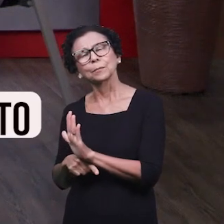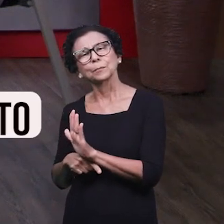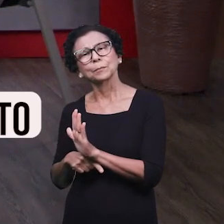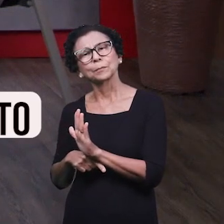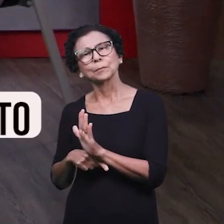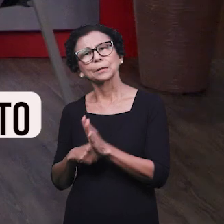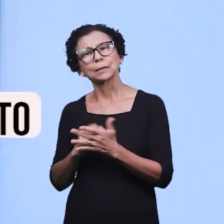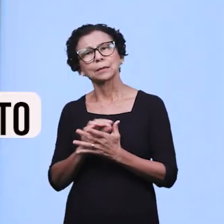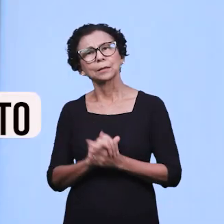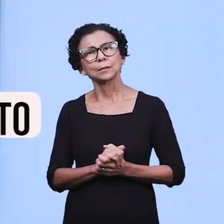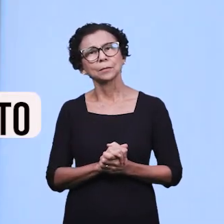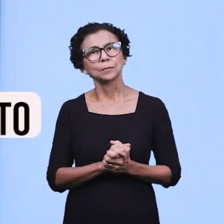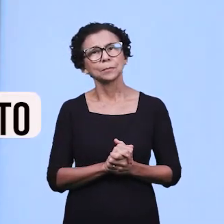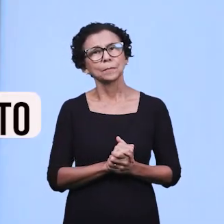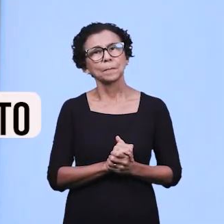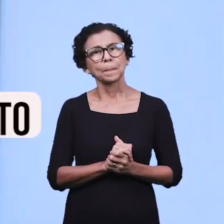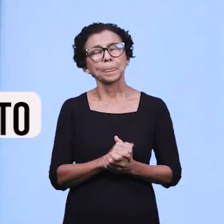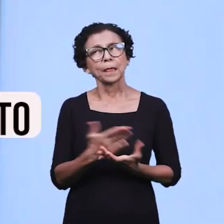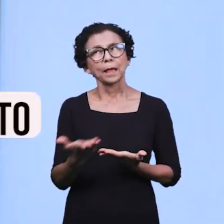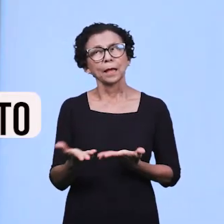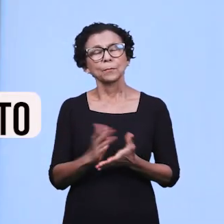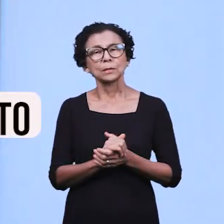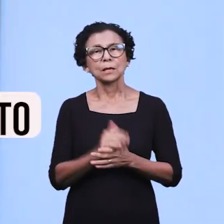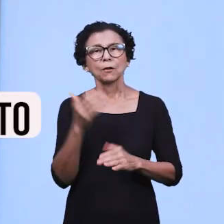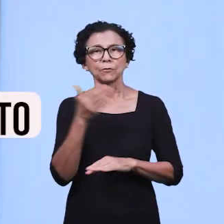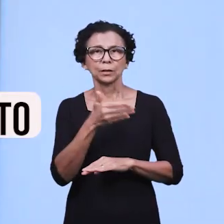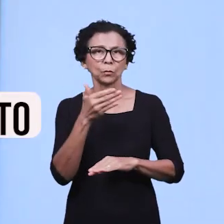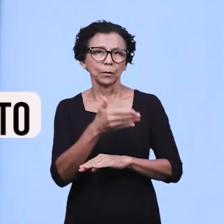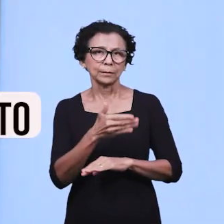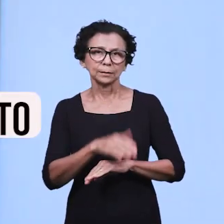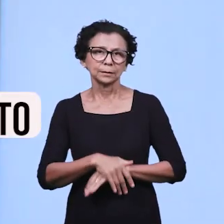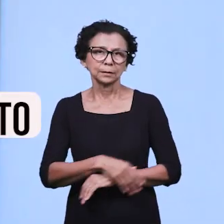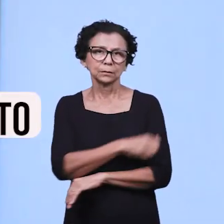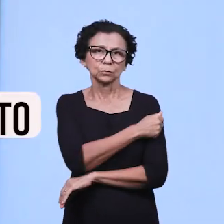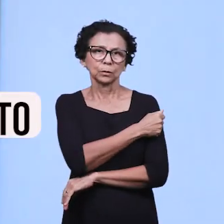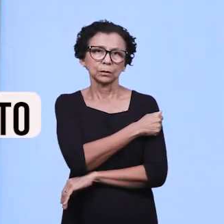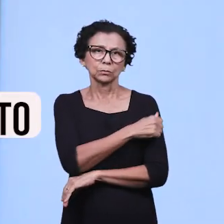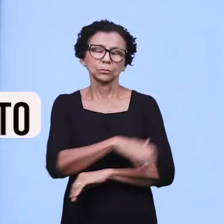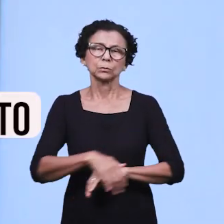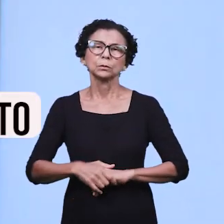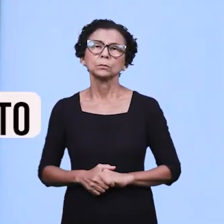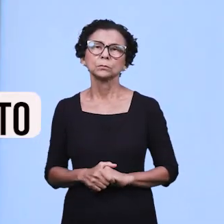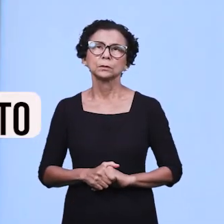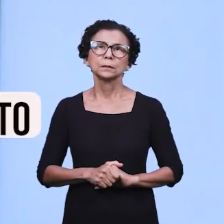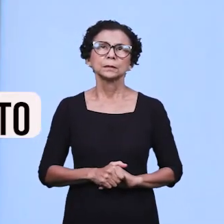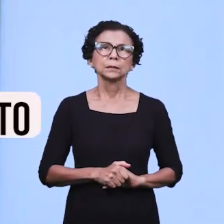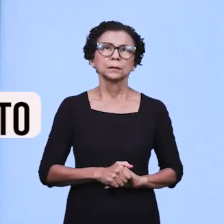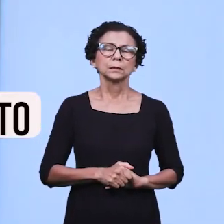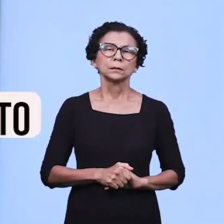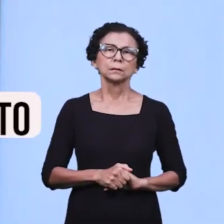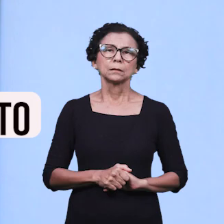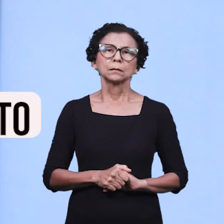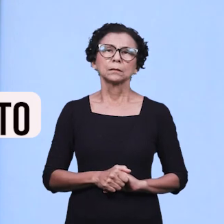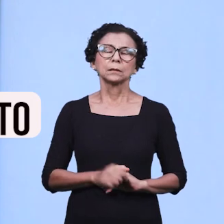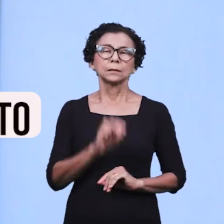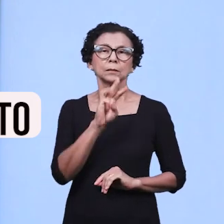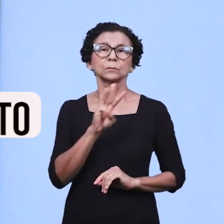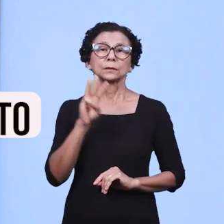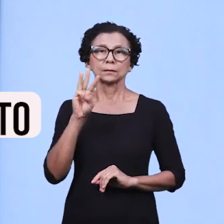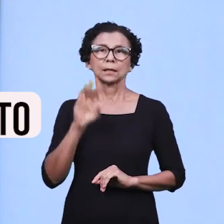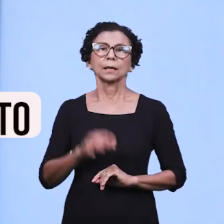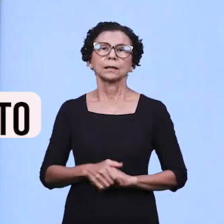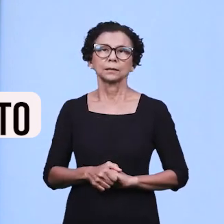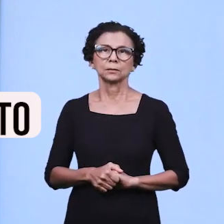Tem programas, nós temos. Em relação à frequência, hoje nós temos um programa que é federal, inclusive, chamado Busca Ativa, que ajuda